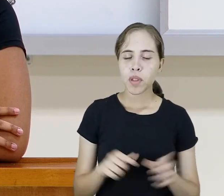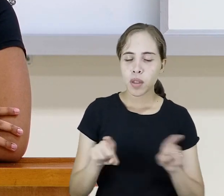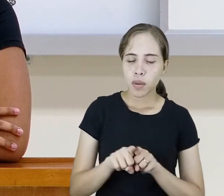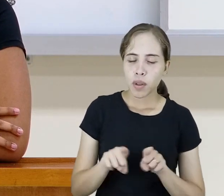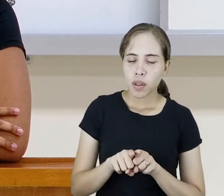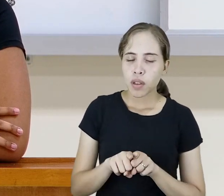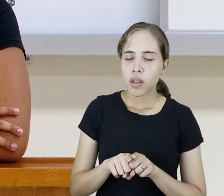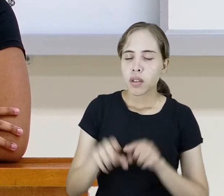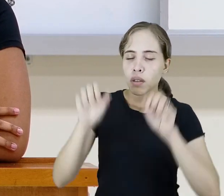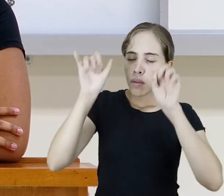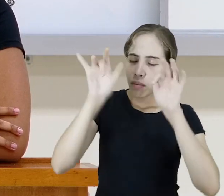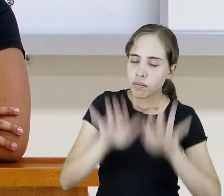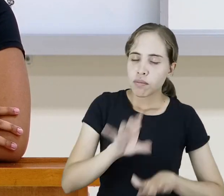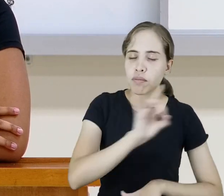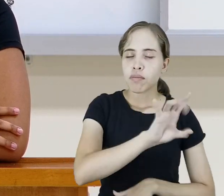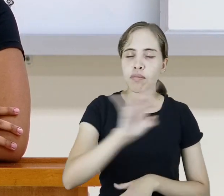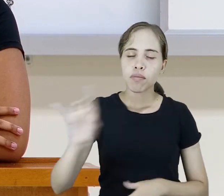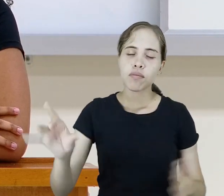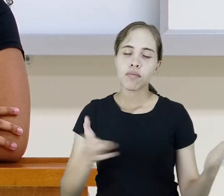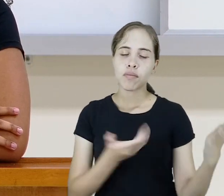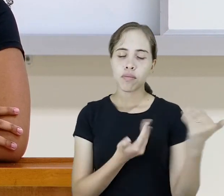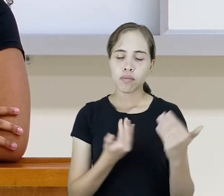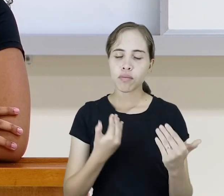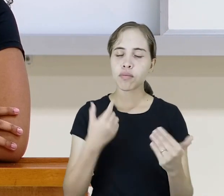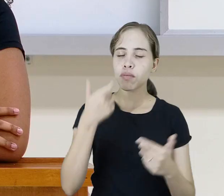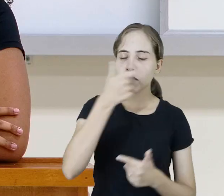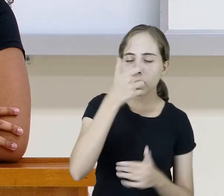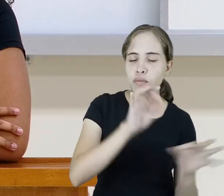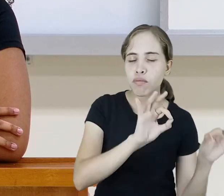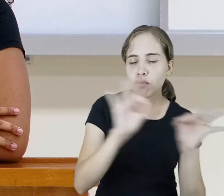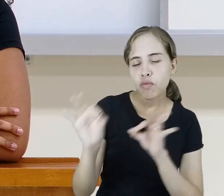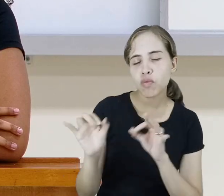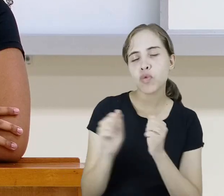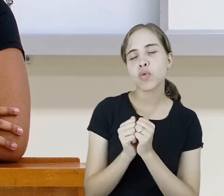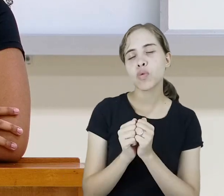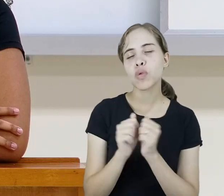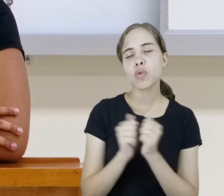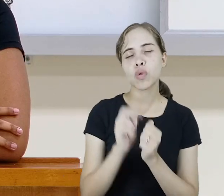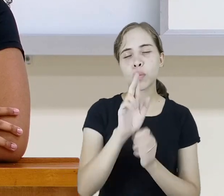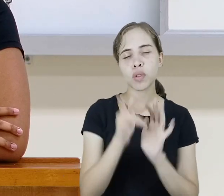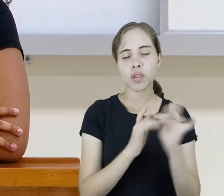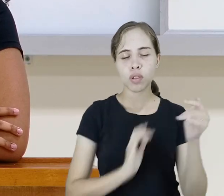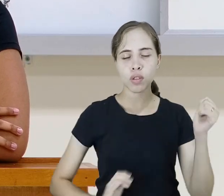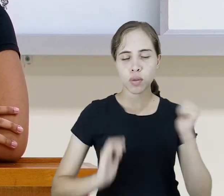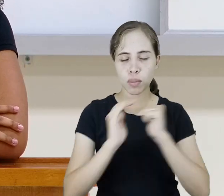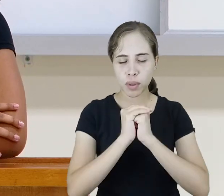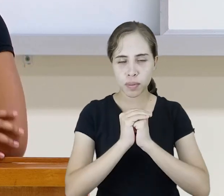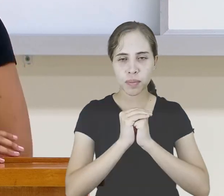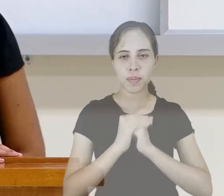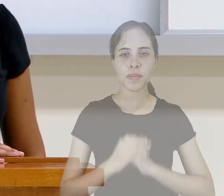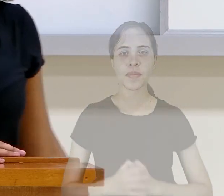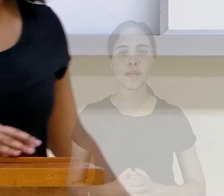Também abençoe cada um dos jovens que estão assistindo conosco. Em nome de Jesus Cristo, amém.